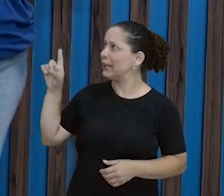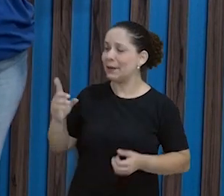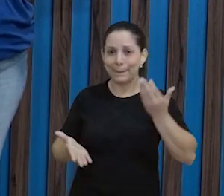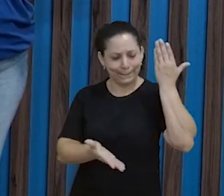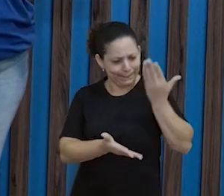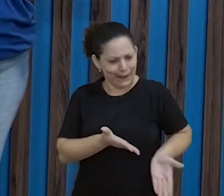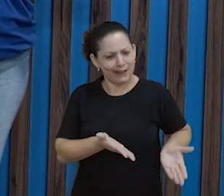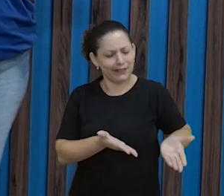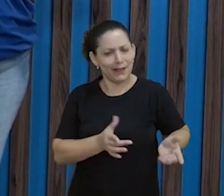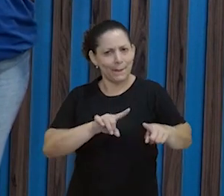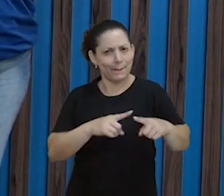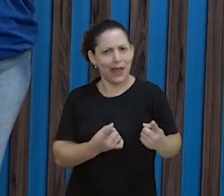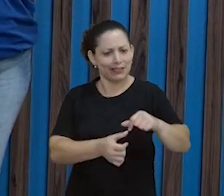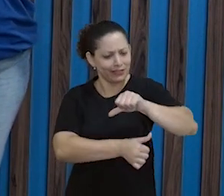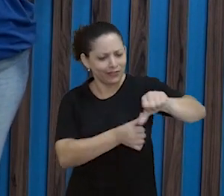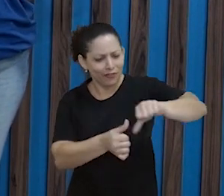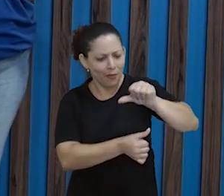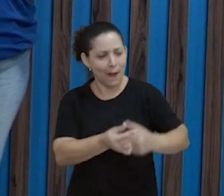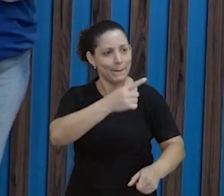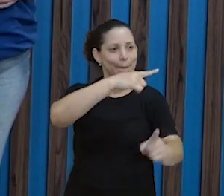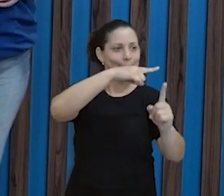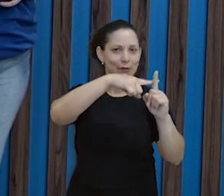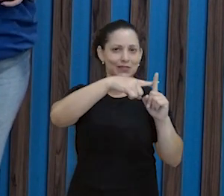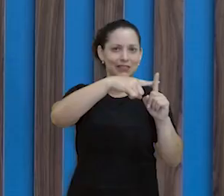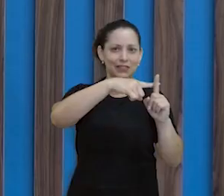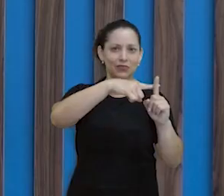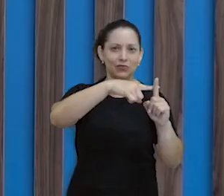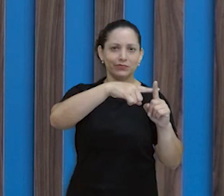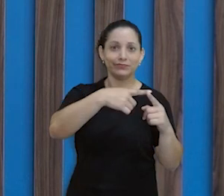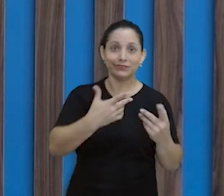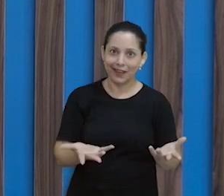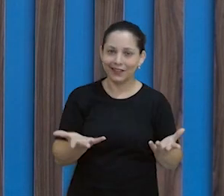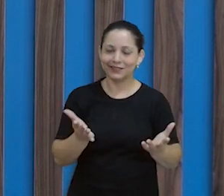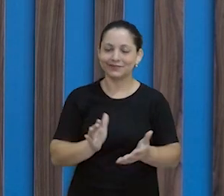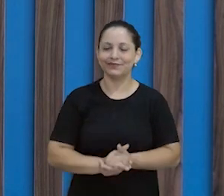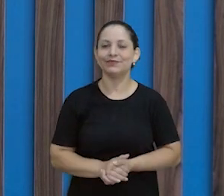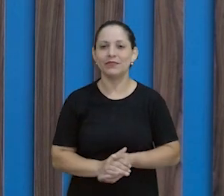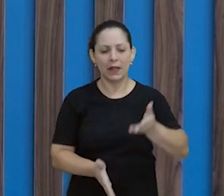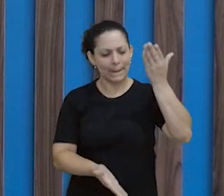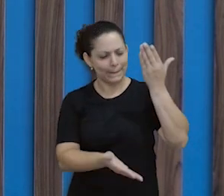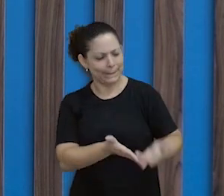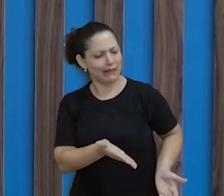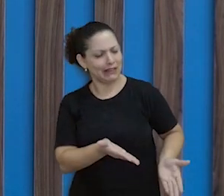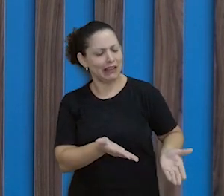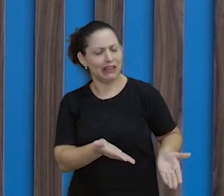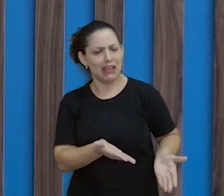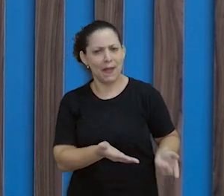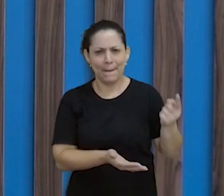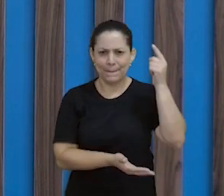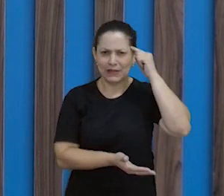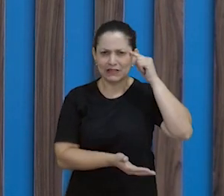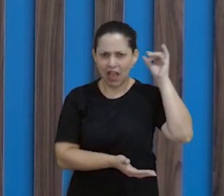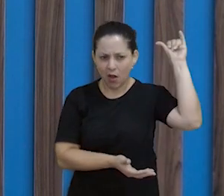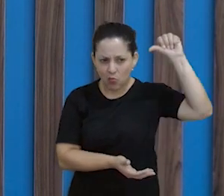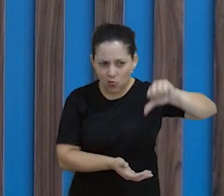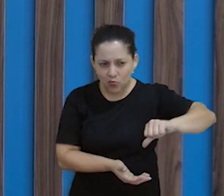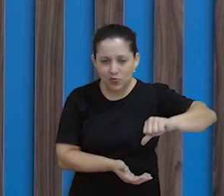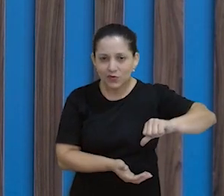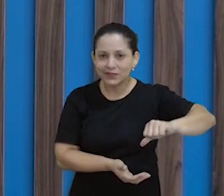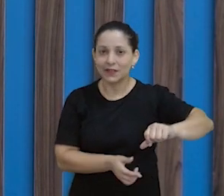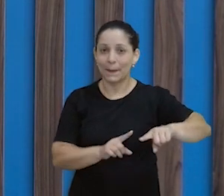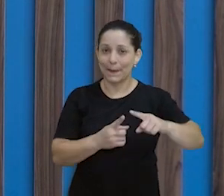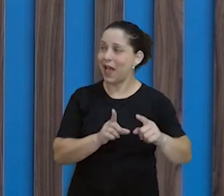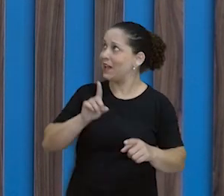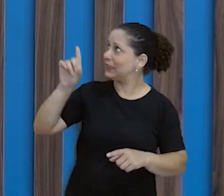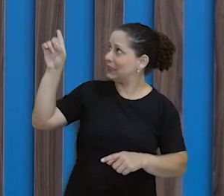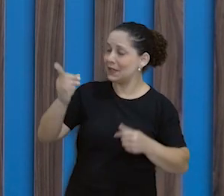né? E quando É. recebe, fica negativo. E É aí? porque a tendência que a gente fala, perder para a gente sempre é uma desvantagem, né? É verdade. Mas eles